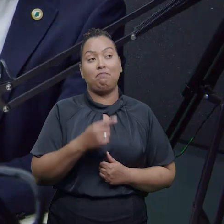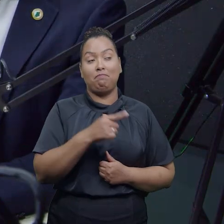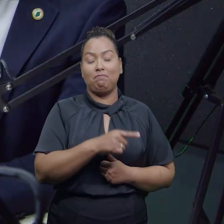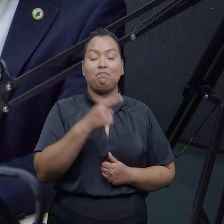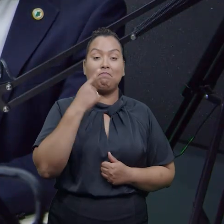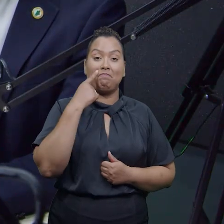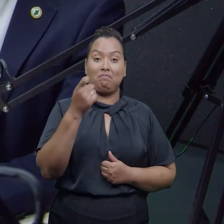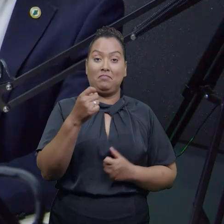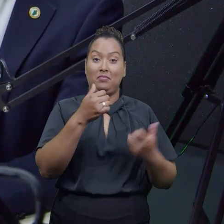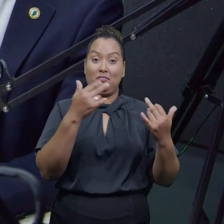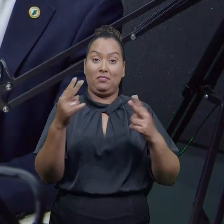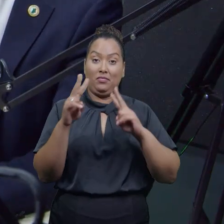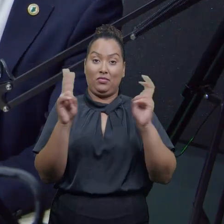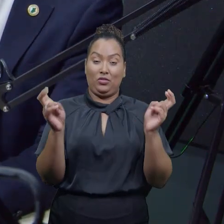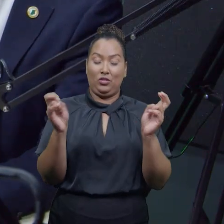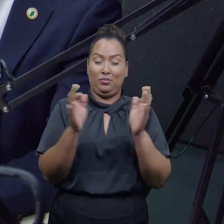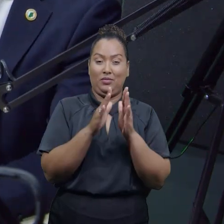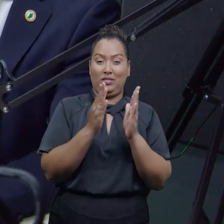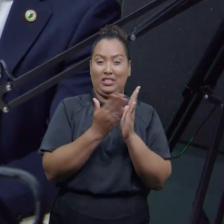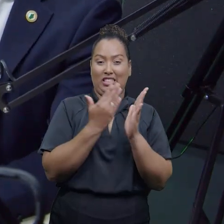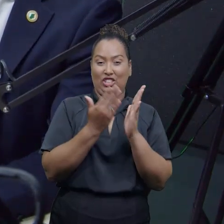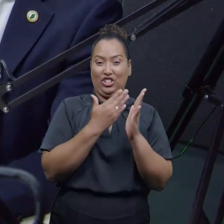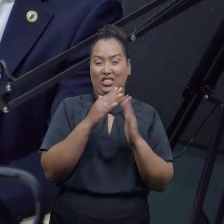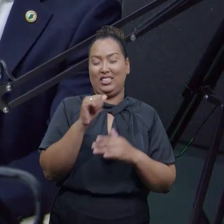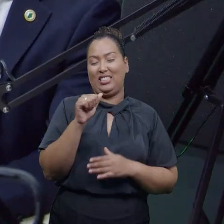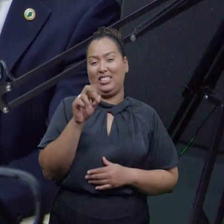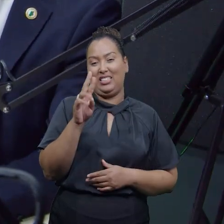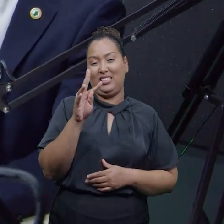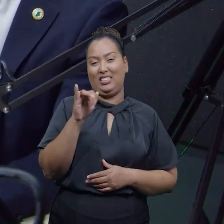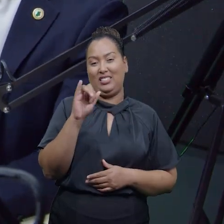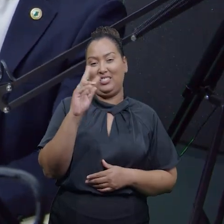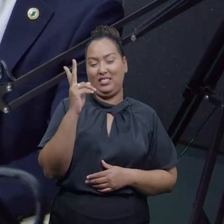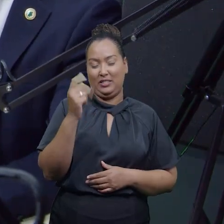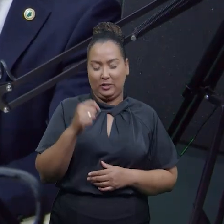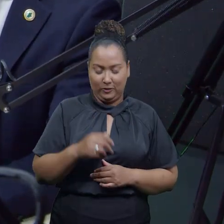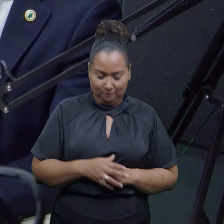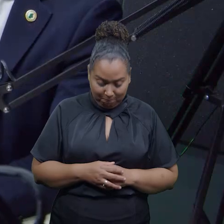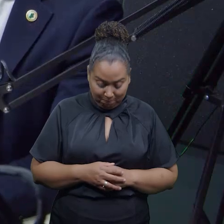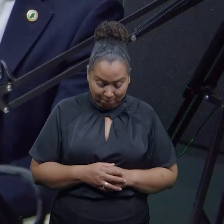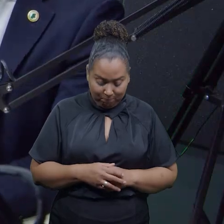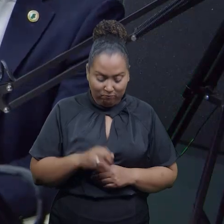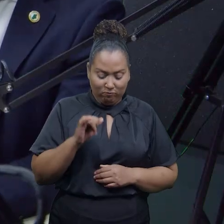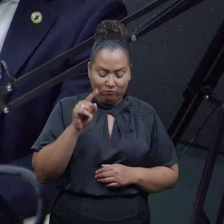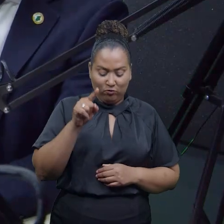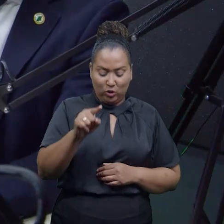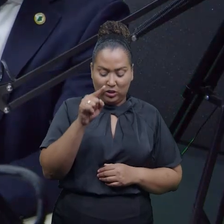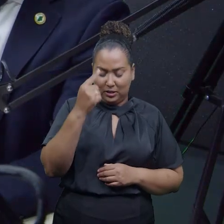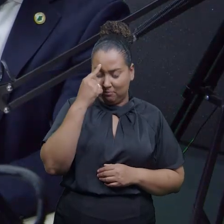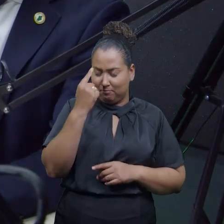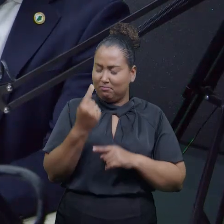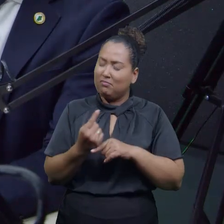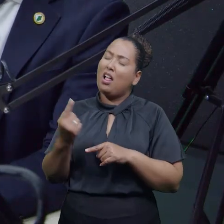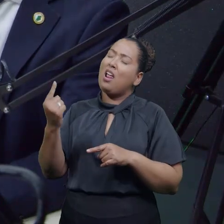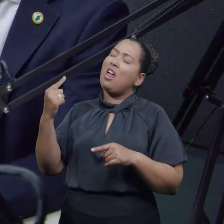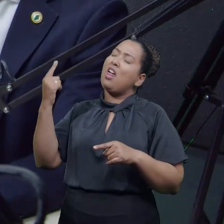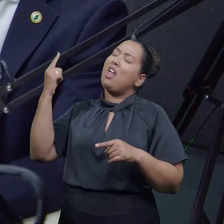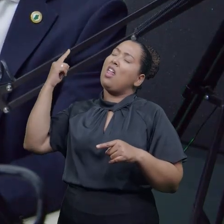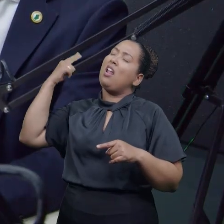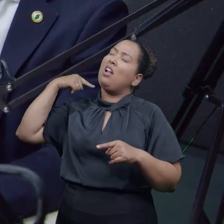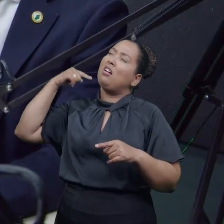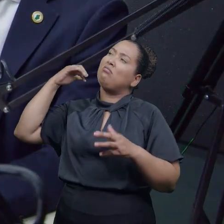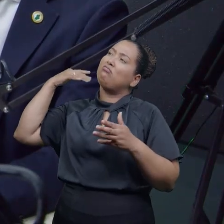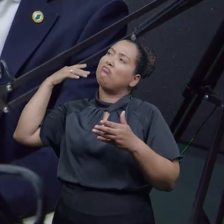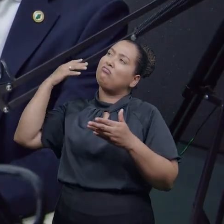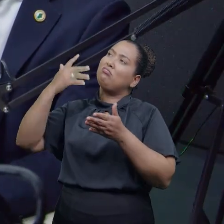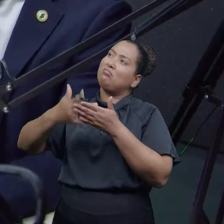senhor falar da cartilha, porque eu ia justamente perguntar se, olhando em retrospecto, se a gente